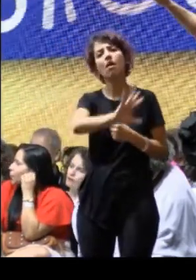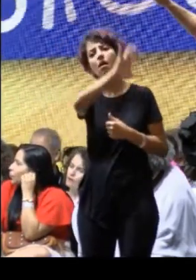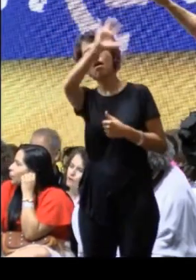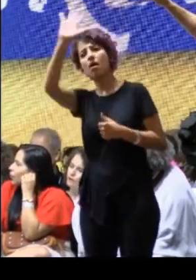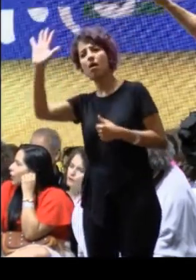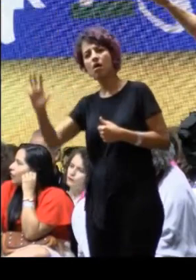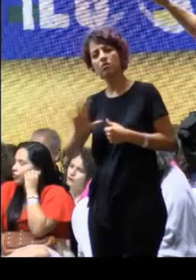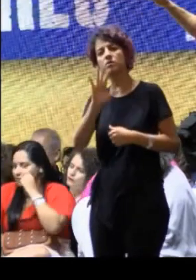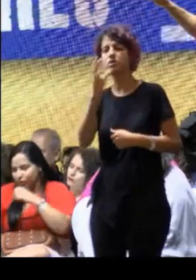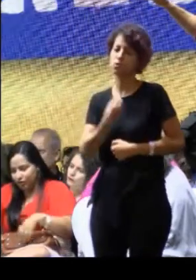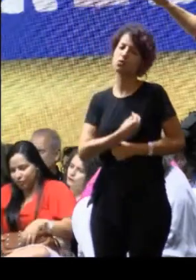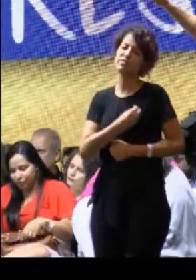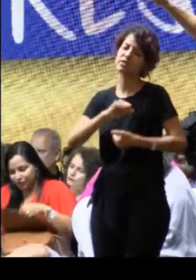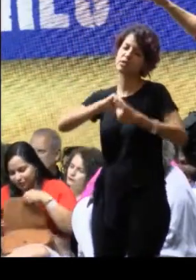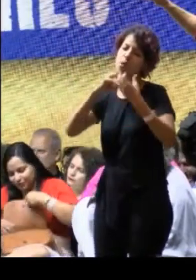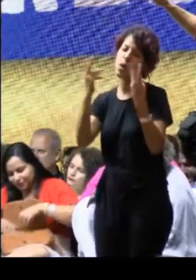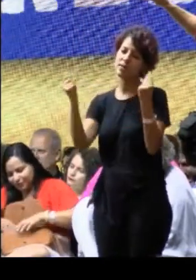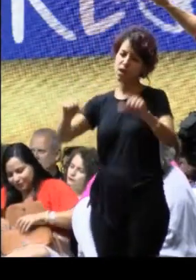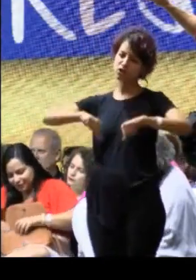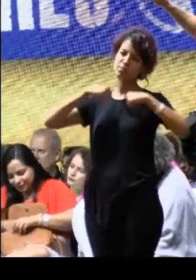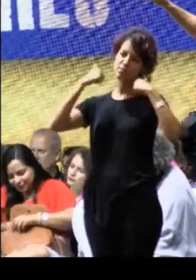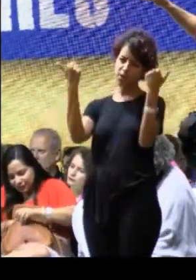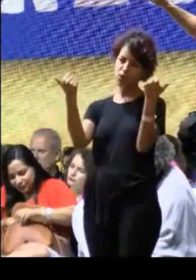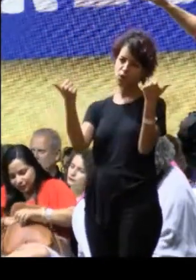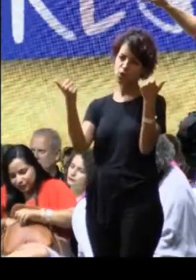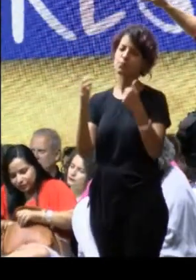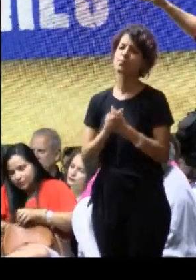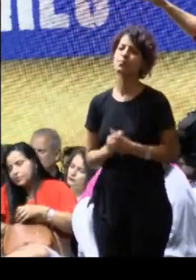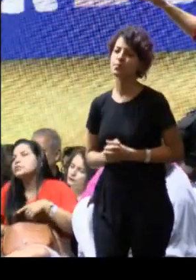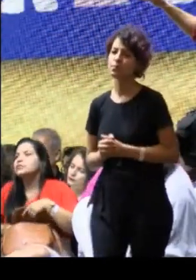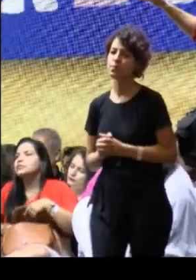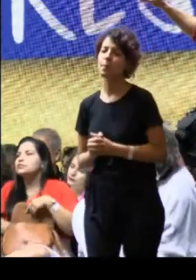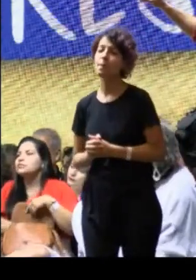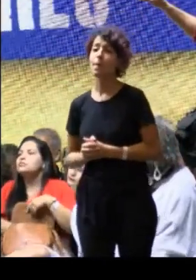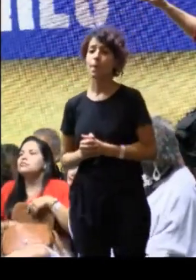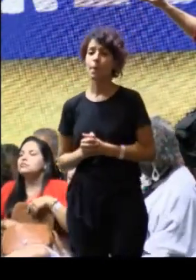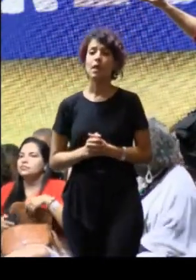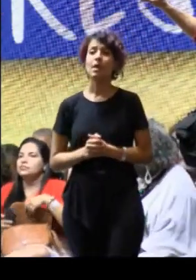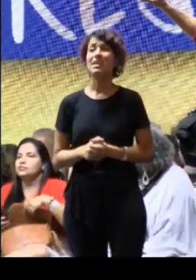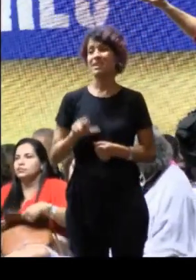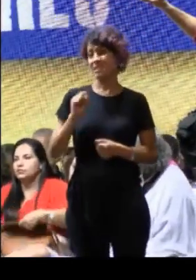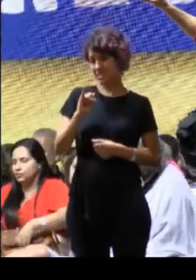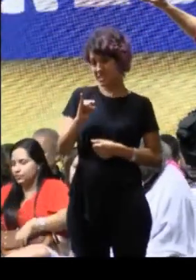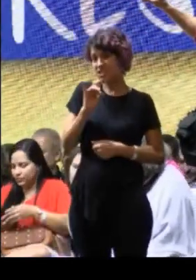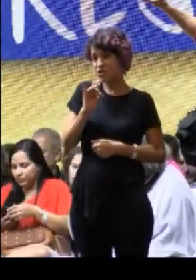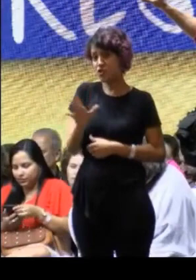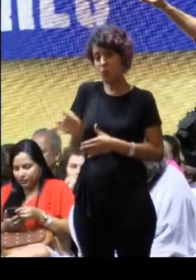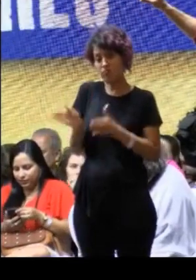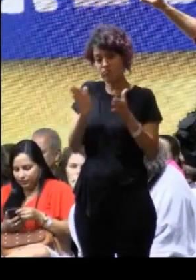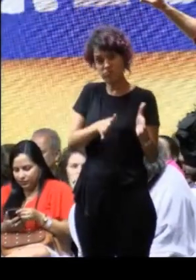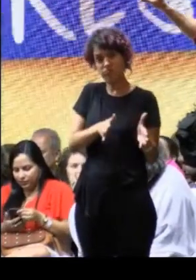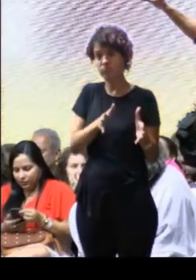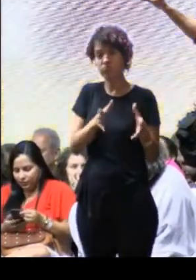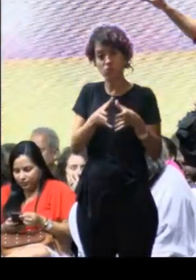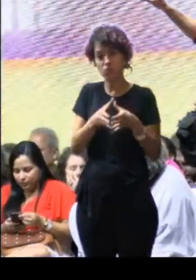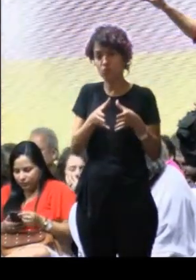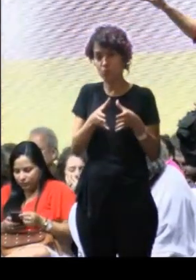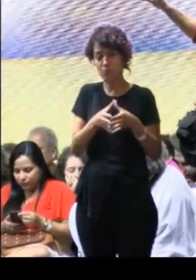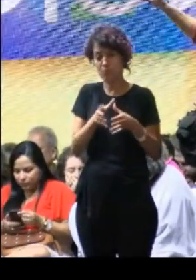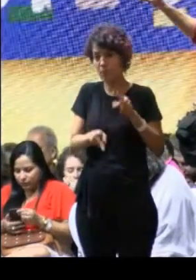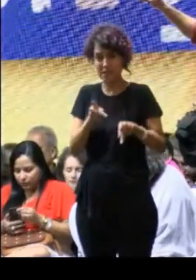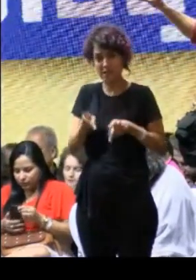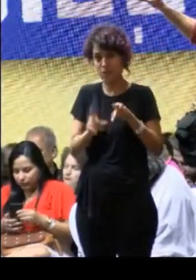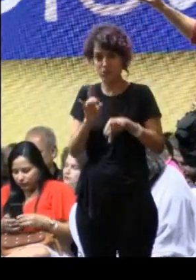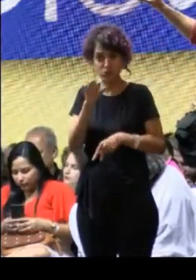da qualidade de vida do nosso povo. Se fosse para governar apenas para uma parte da população,